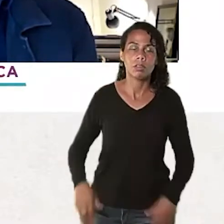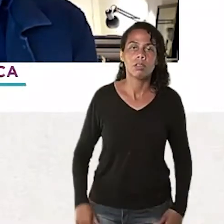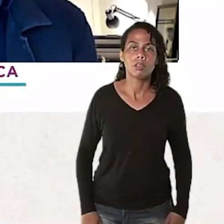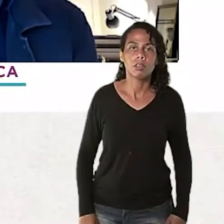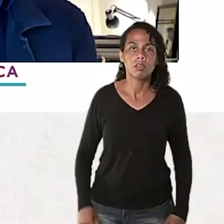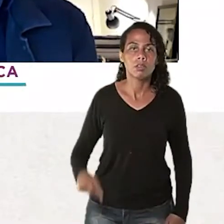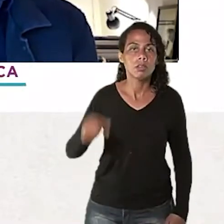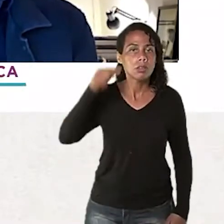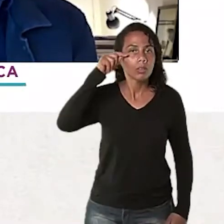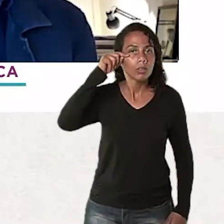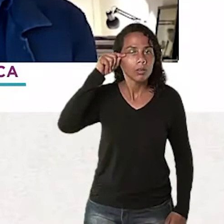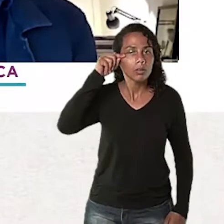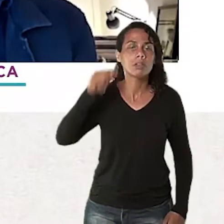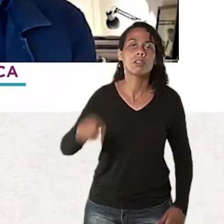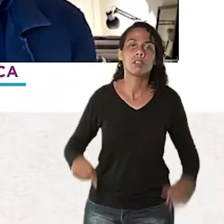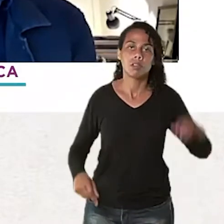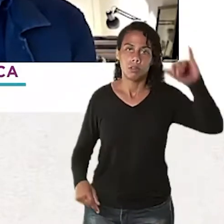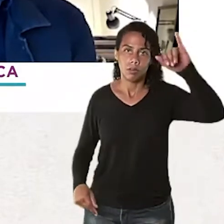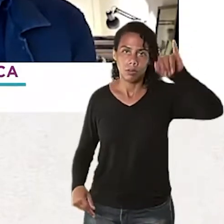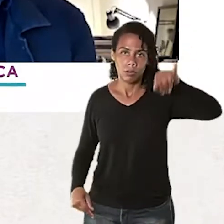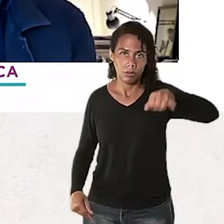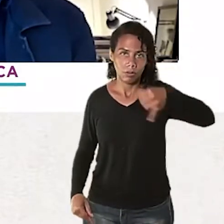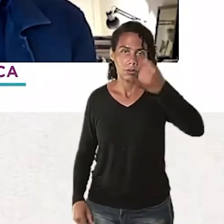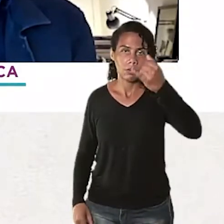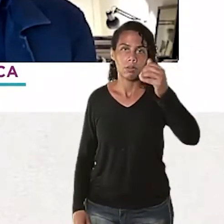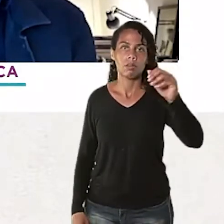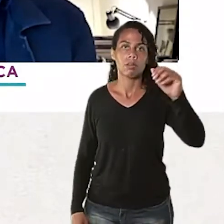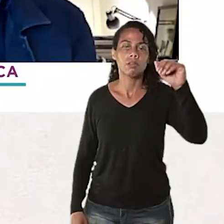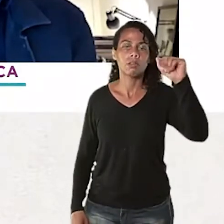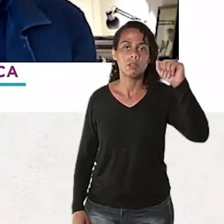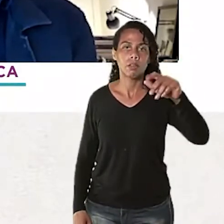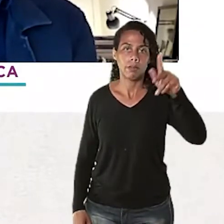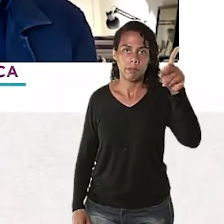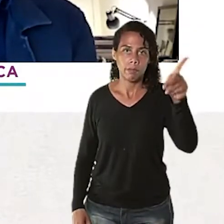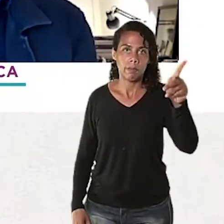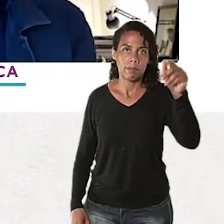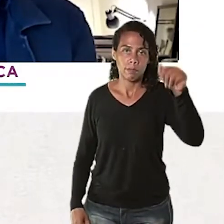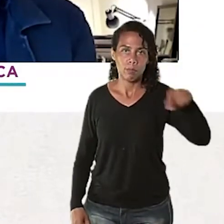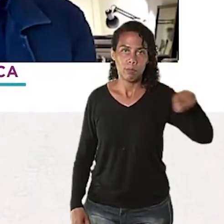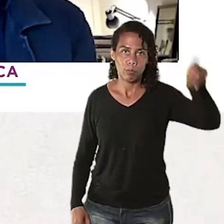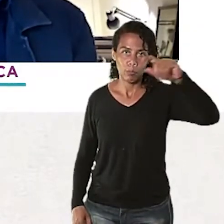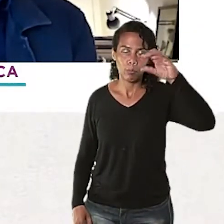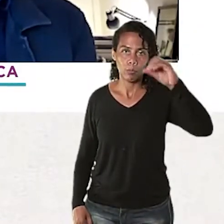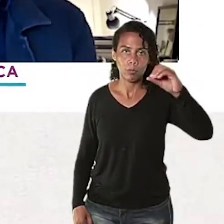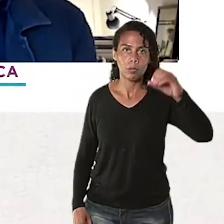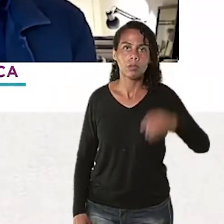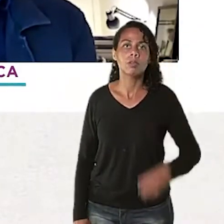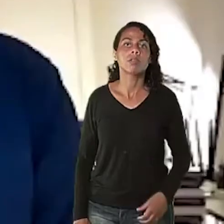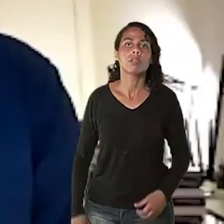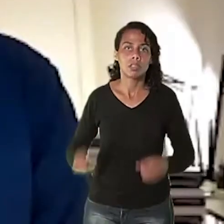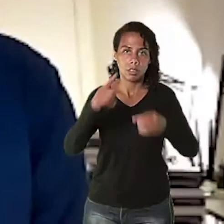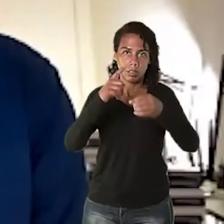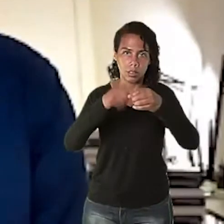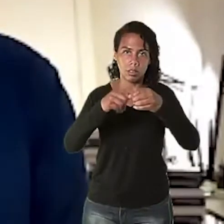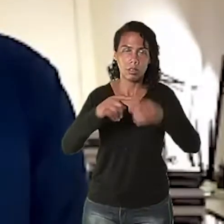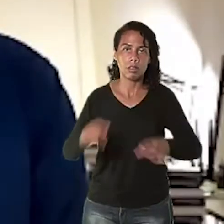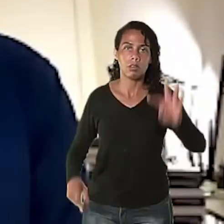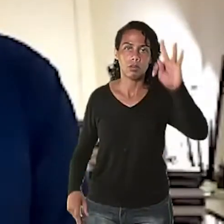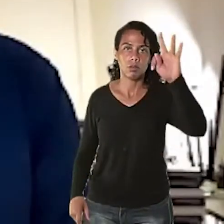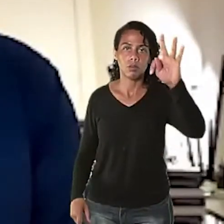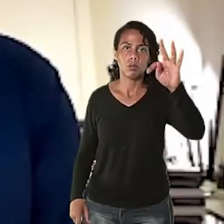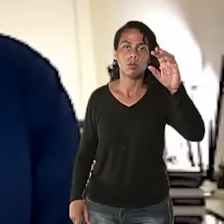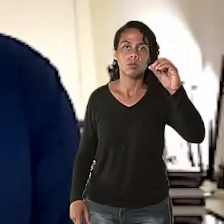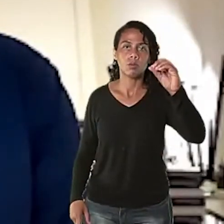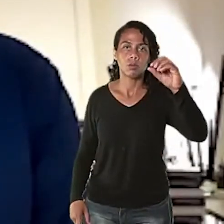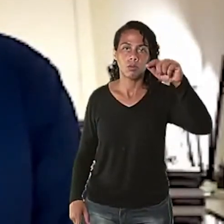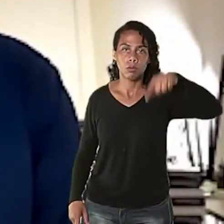como serventes vitorianas, né? E é uma coisa muito estranha, super